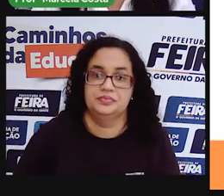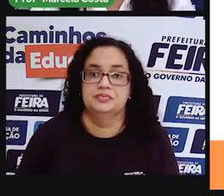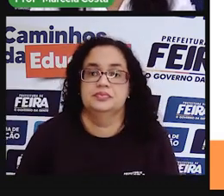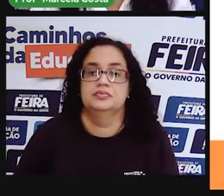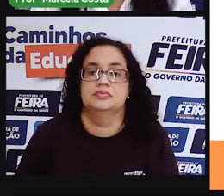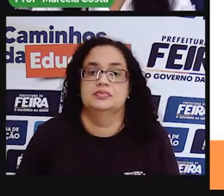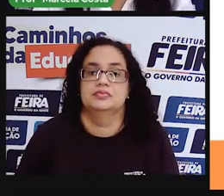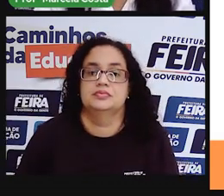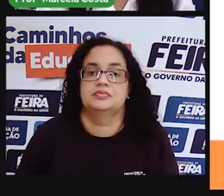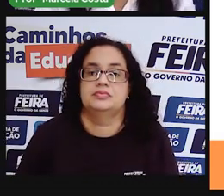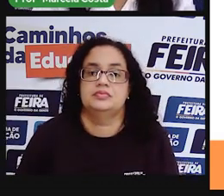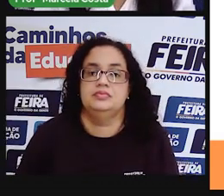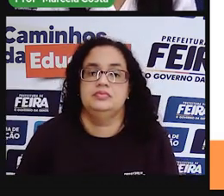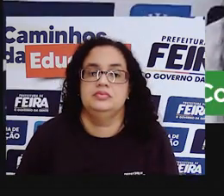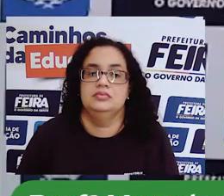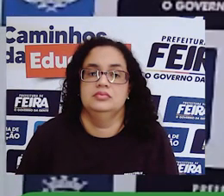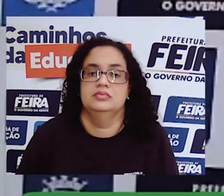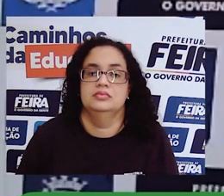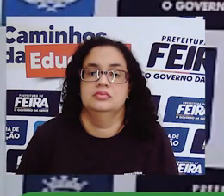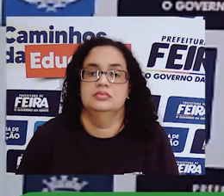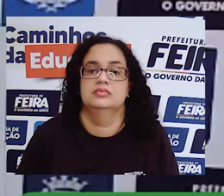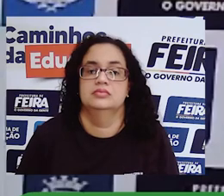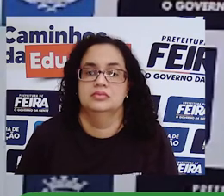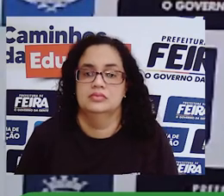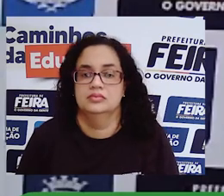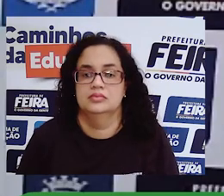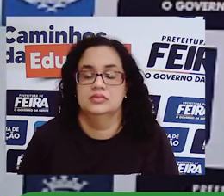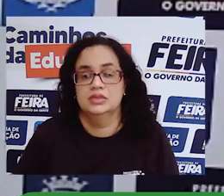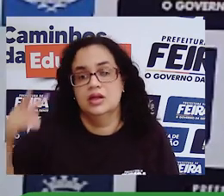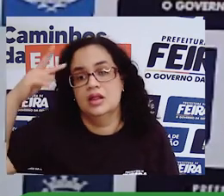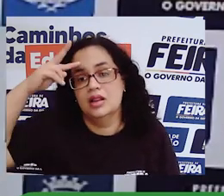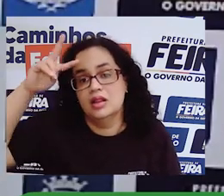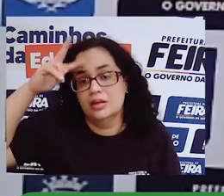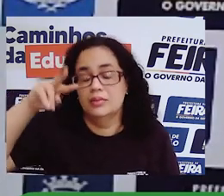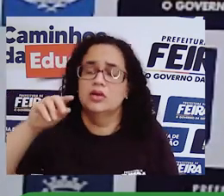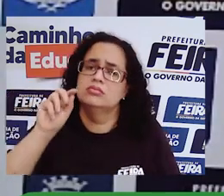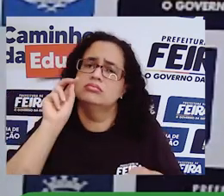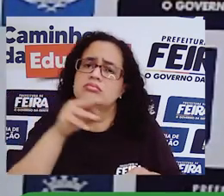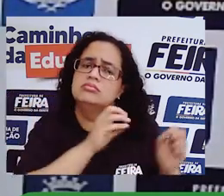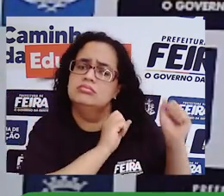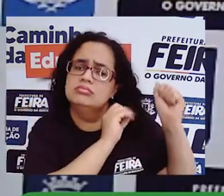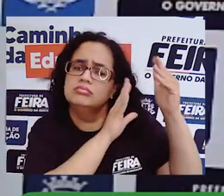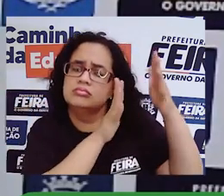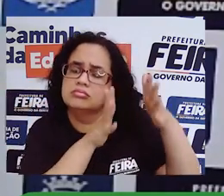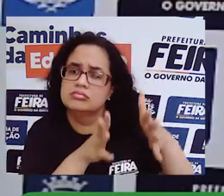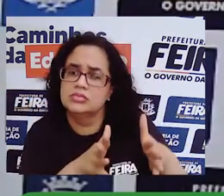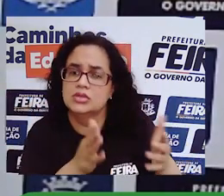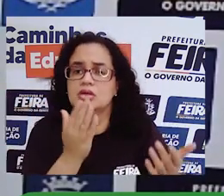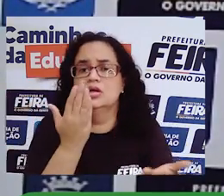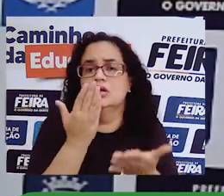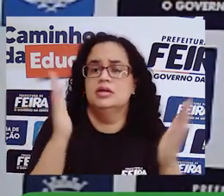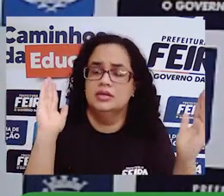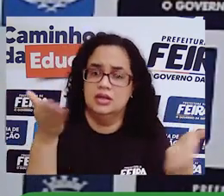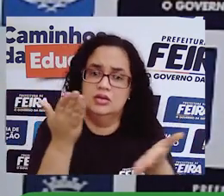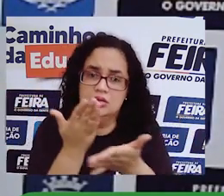parar aqui a edição do slide, para relembrar os pontos que a gente viu na aula de hoje. Tá